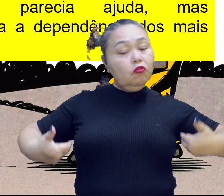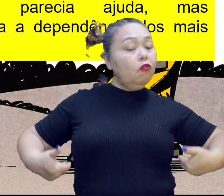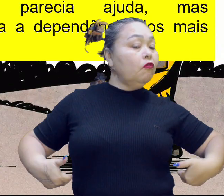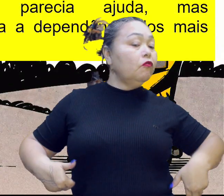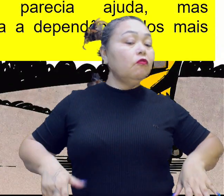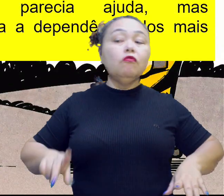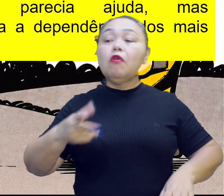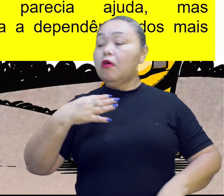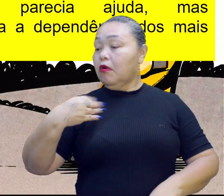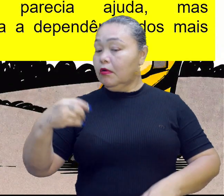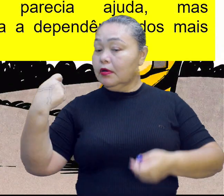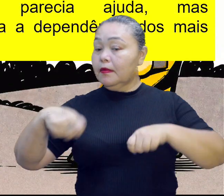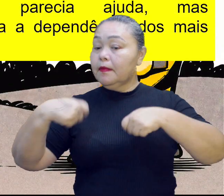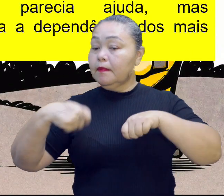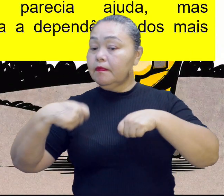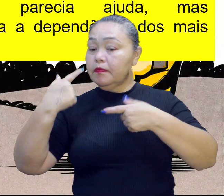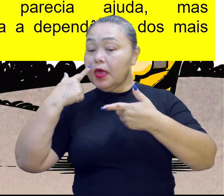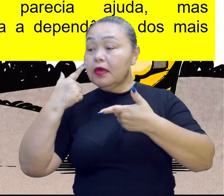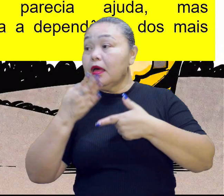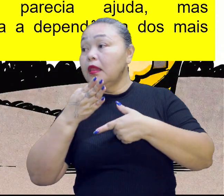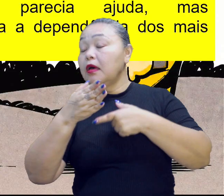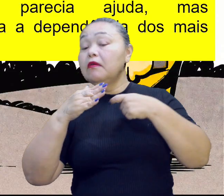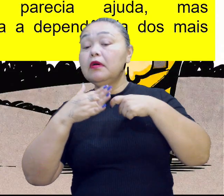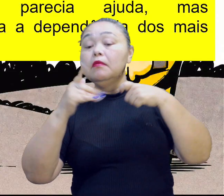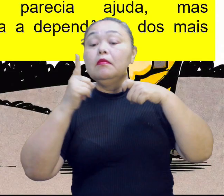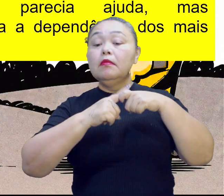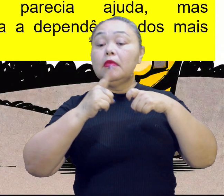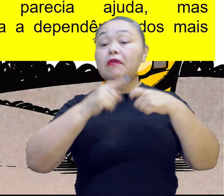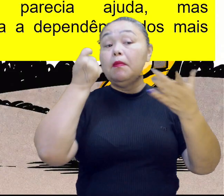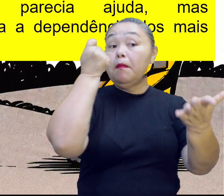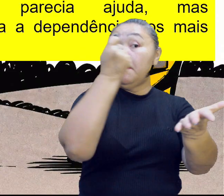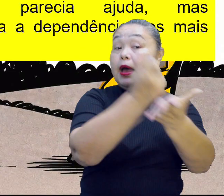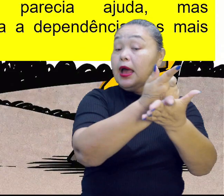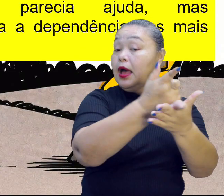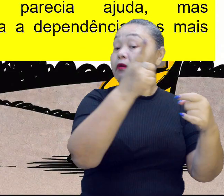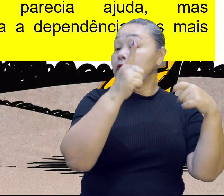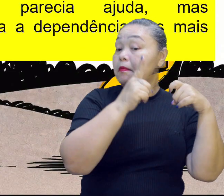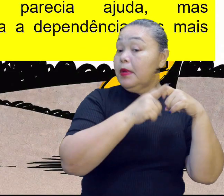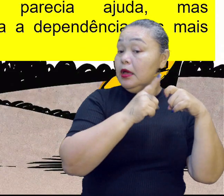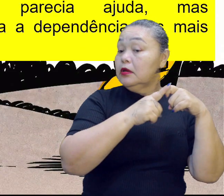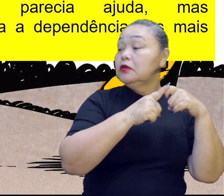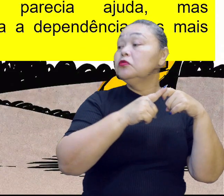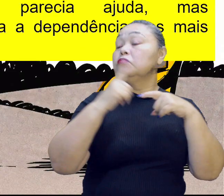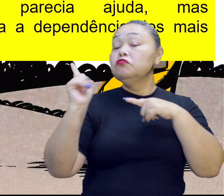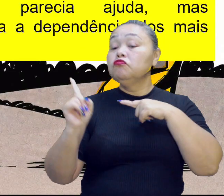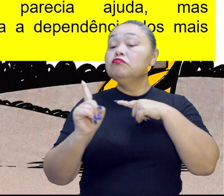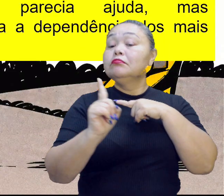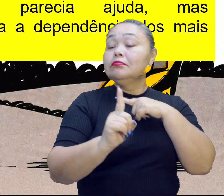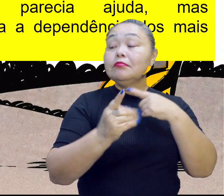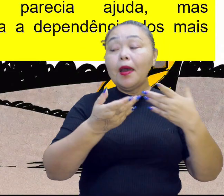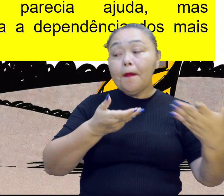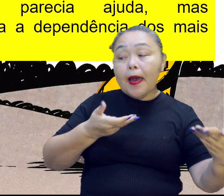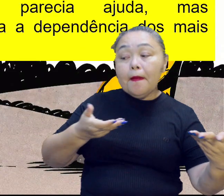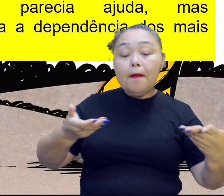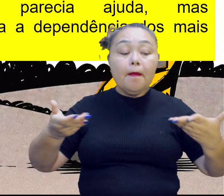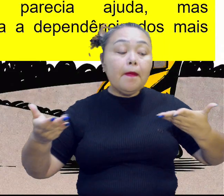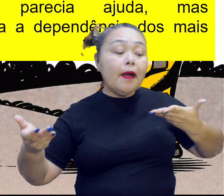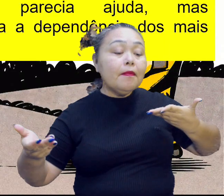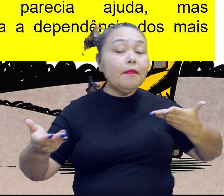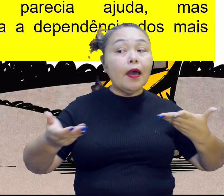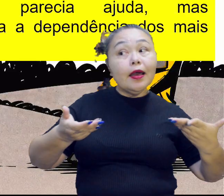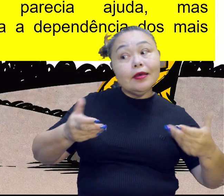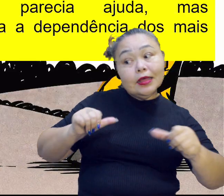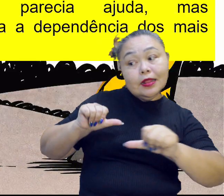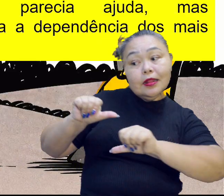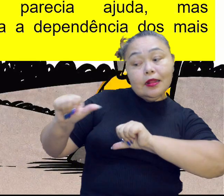O filho de fulano precisa de uma consulta médica, ele ia pagava essa consulta. Então, ele fazia favores e,